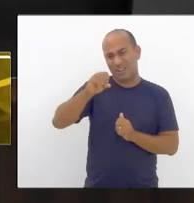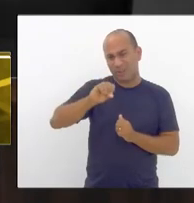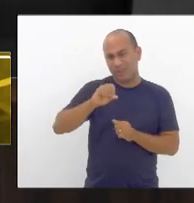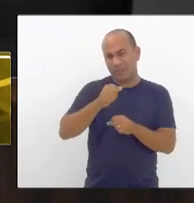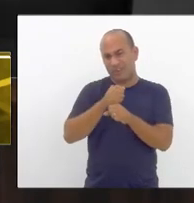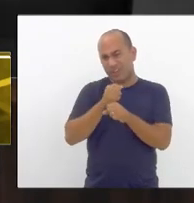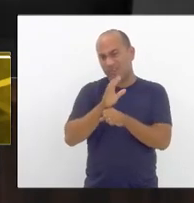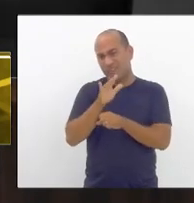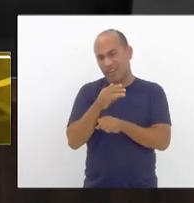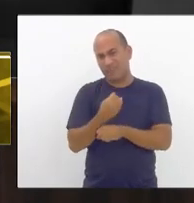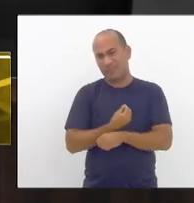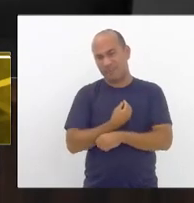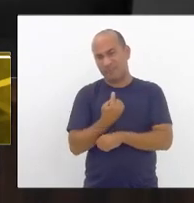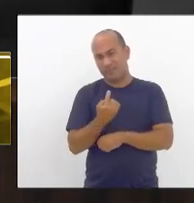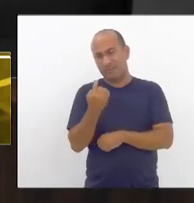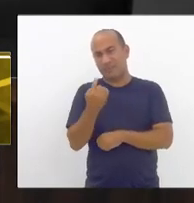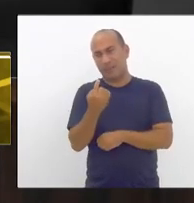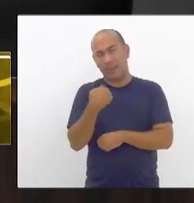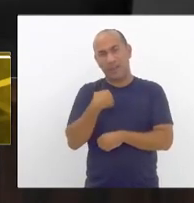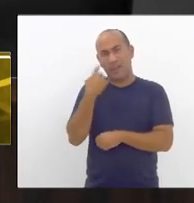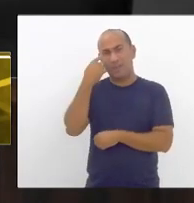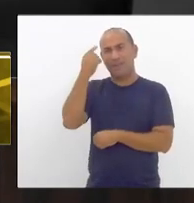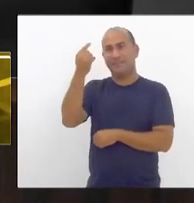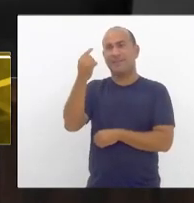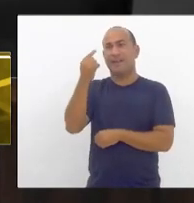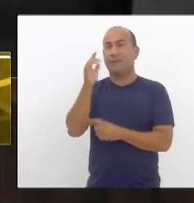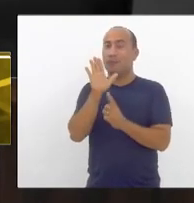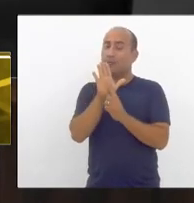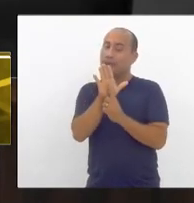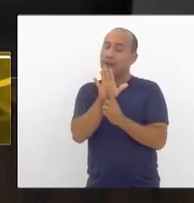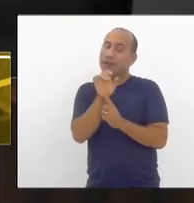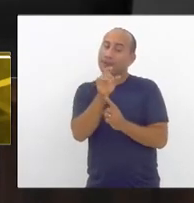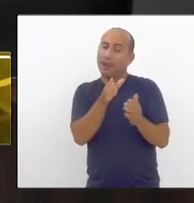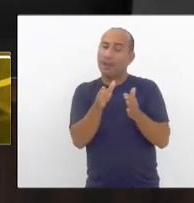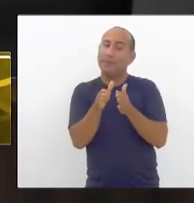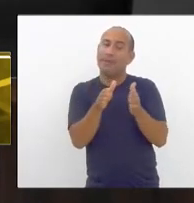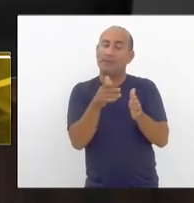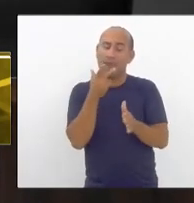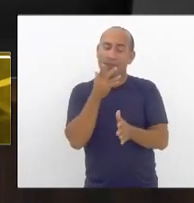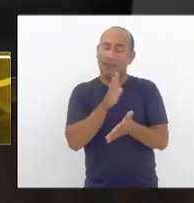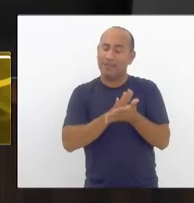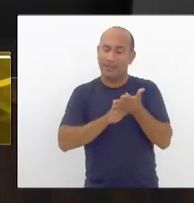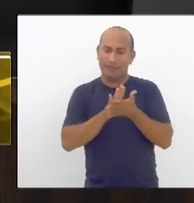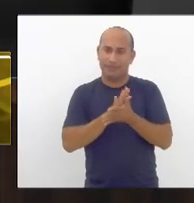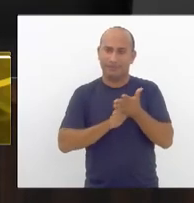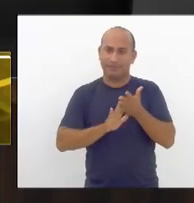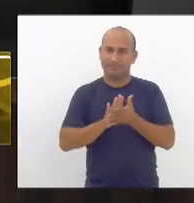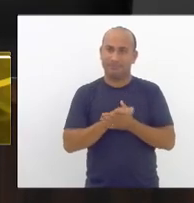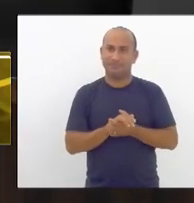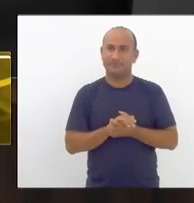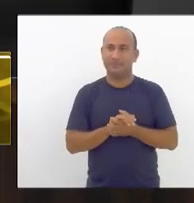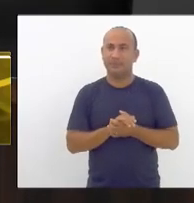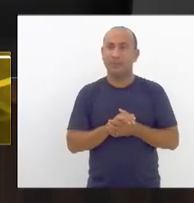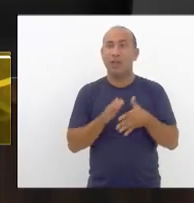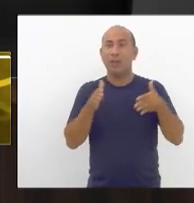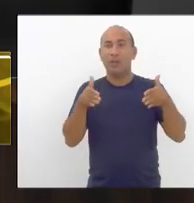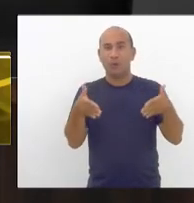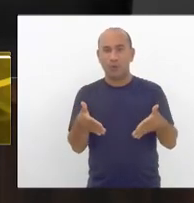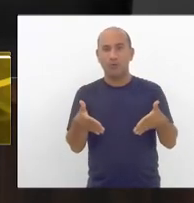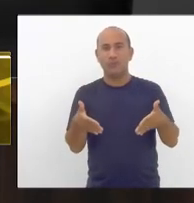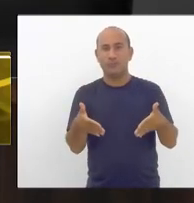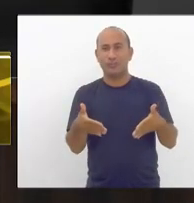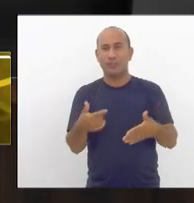e eu pensei vou mostrar ele o que que é o caminho não vou dizer não e hoje